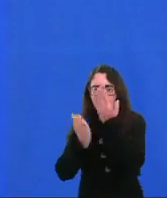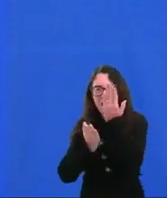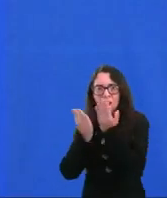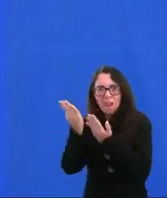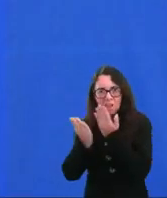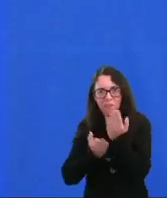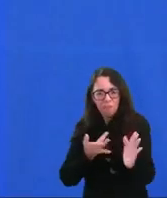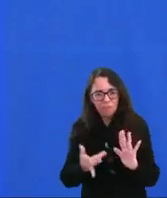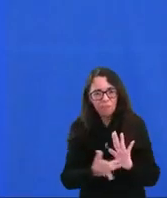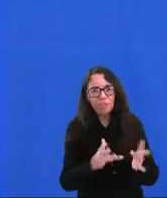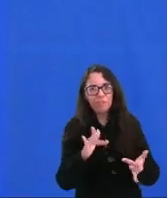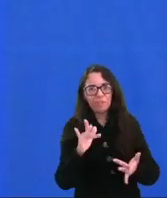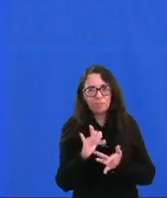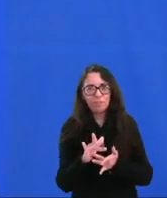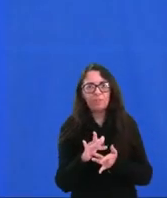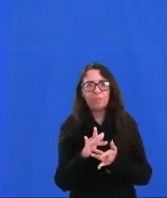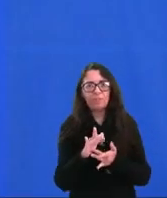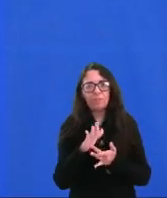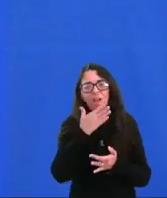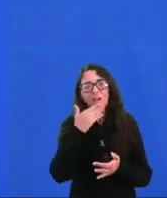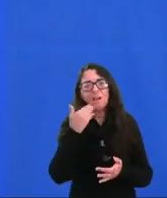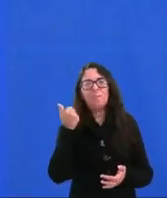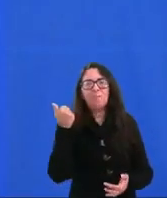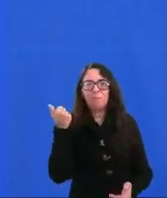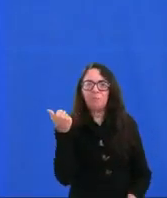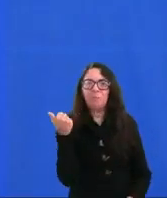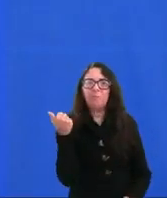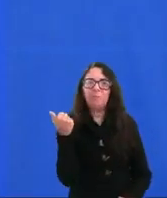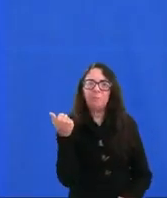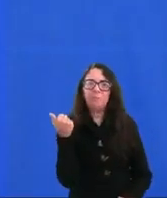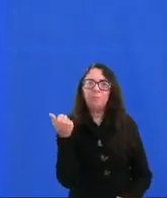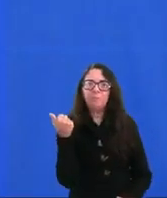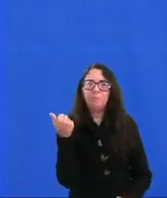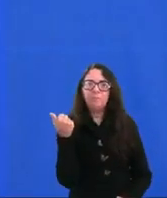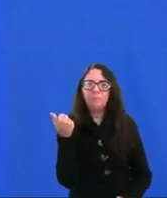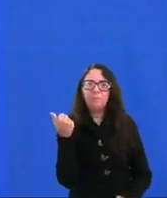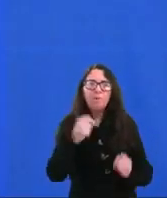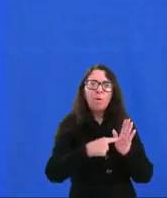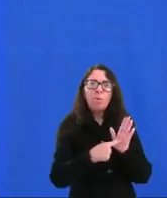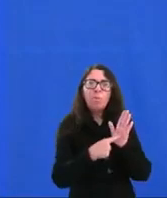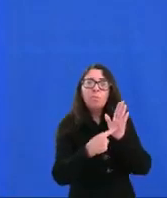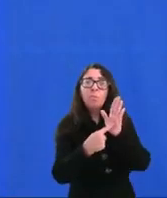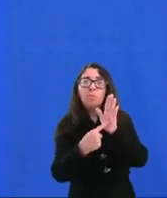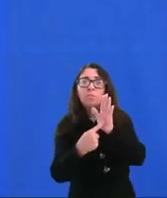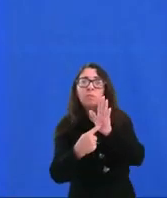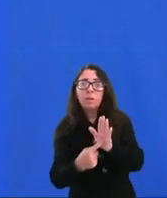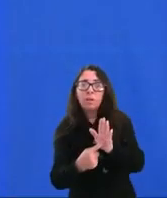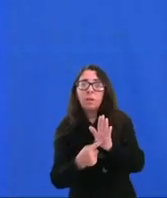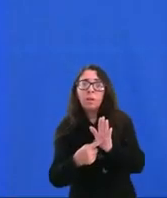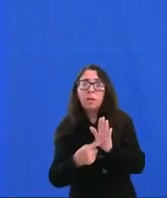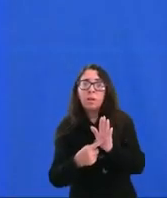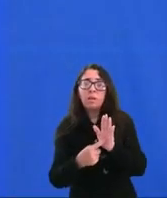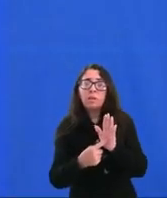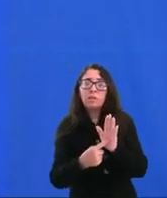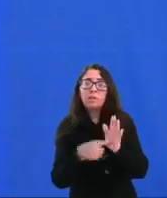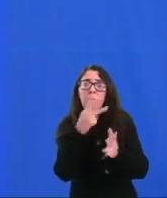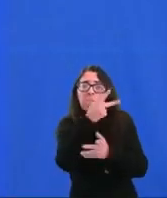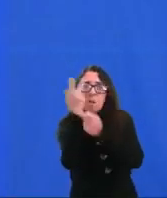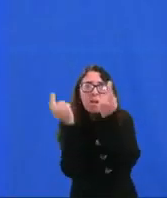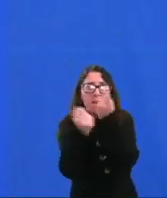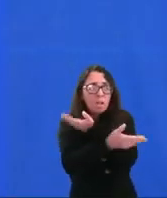igreja é um corpo vivo com muitos membros. A esses membros são dados